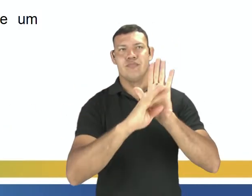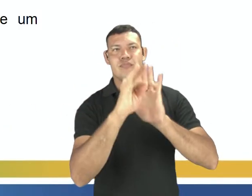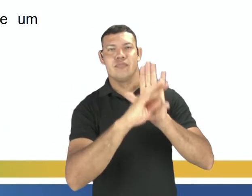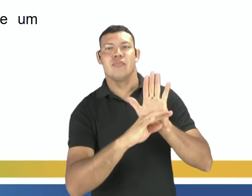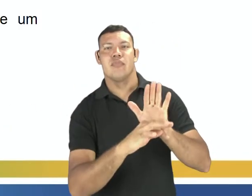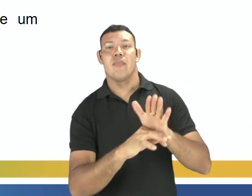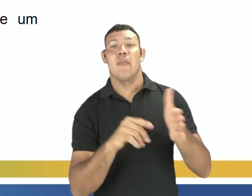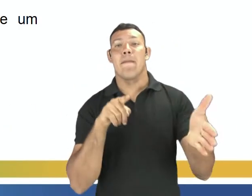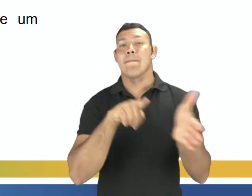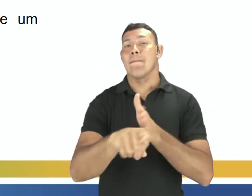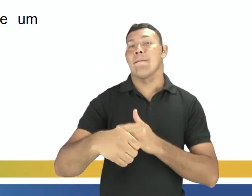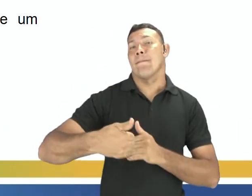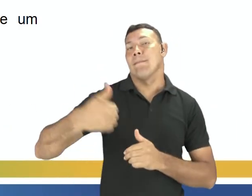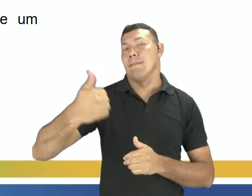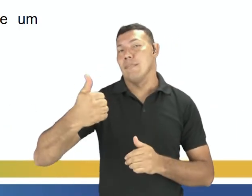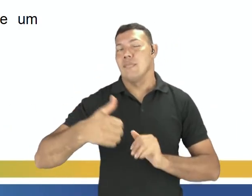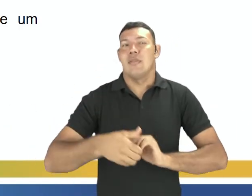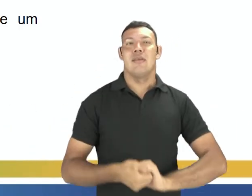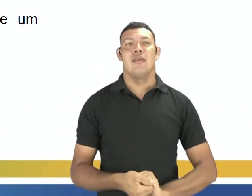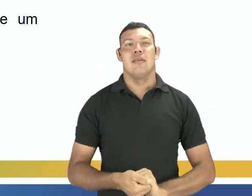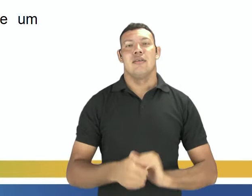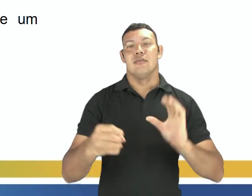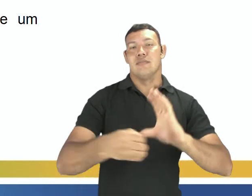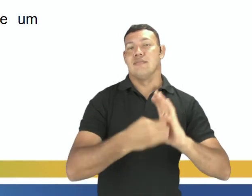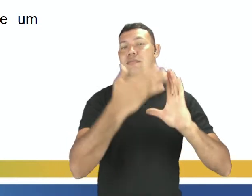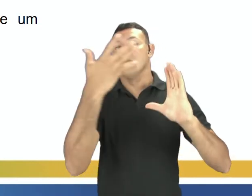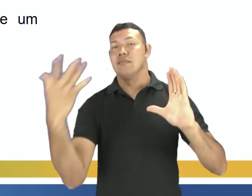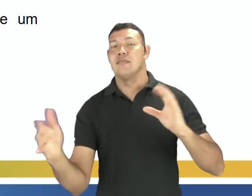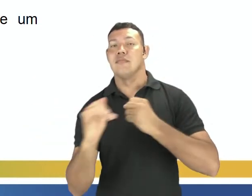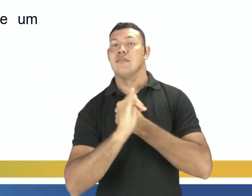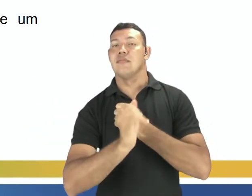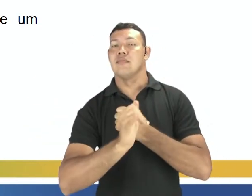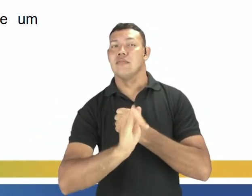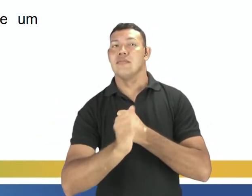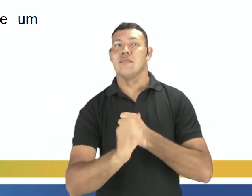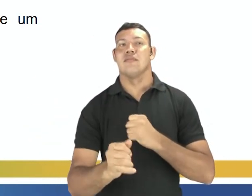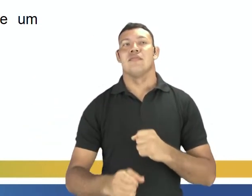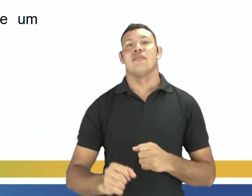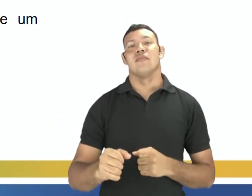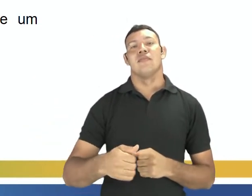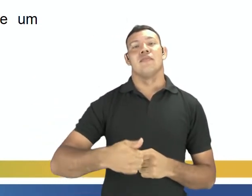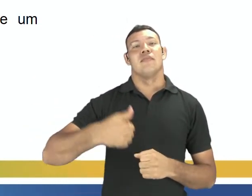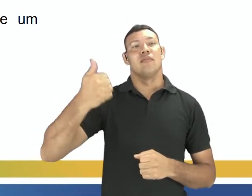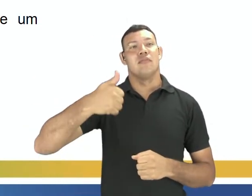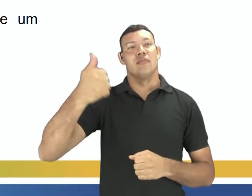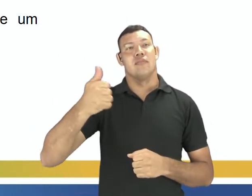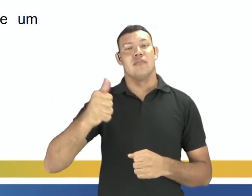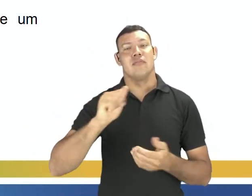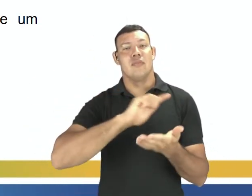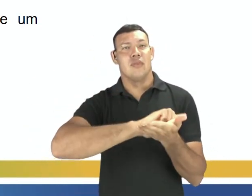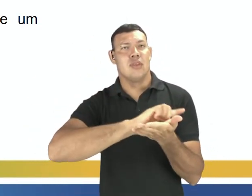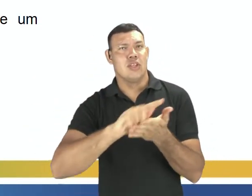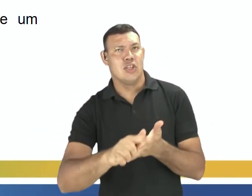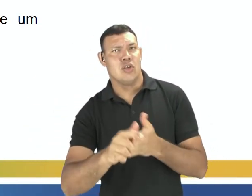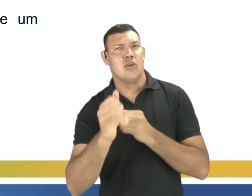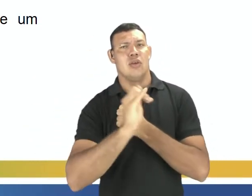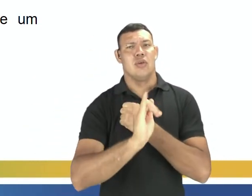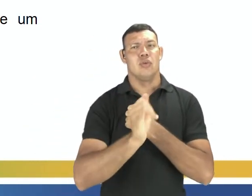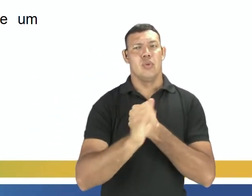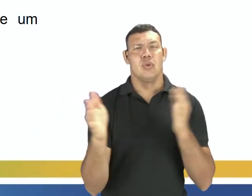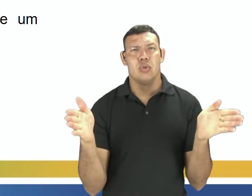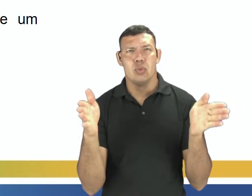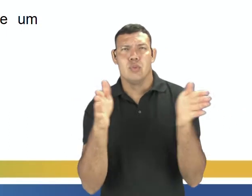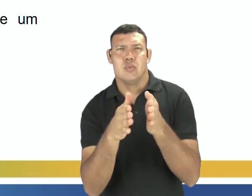Vamos lá. Questão 1. São características da crônica. 1. Gênero narrativo marcado pela